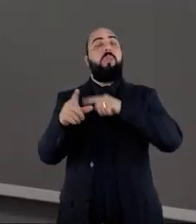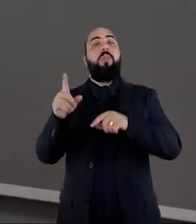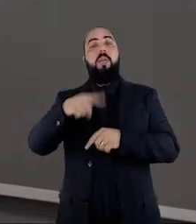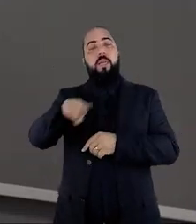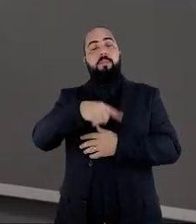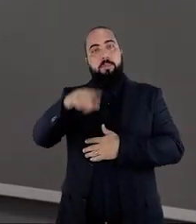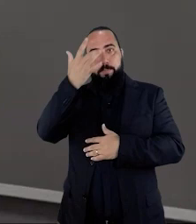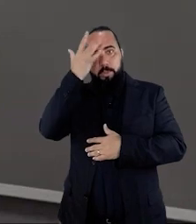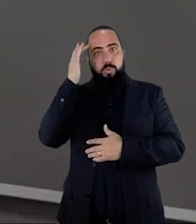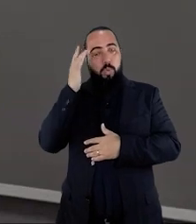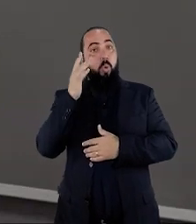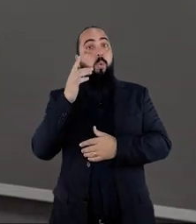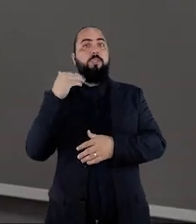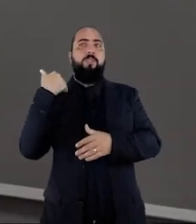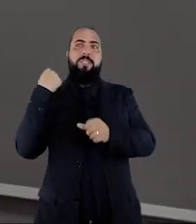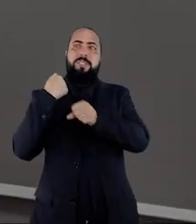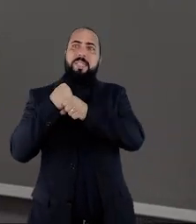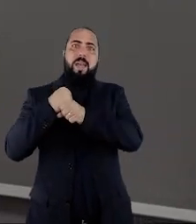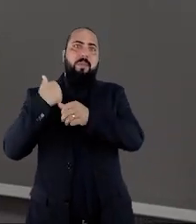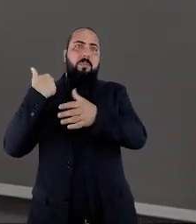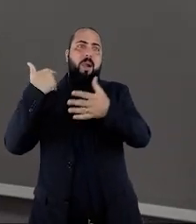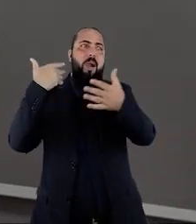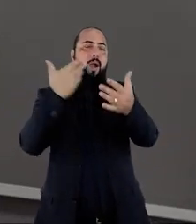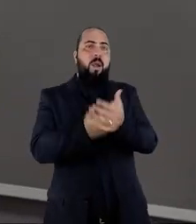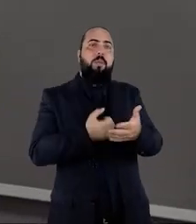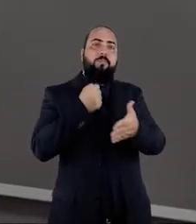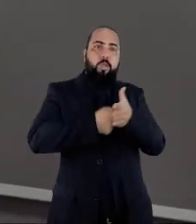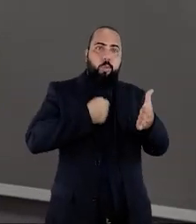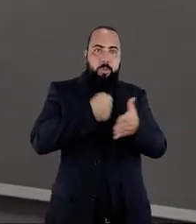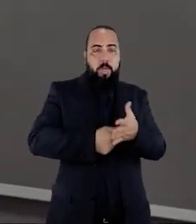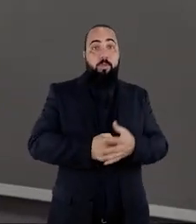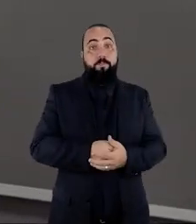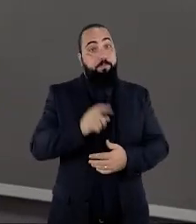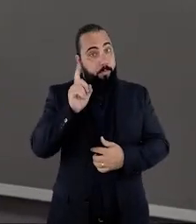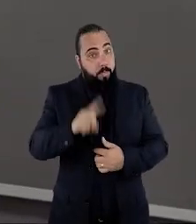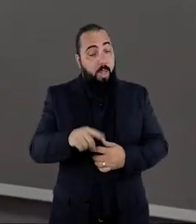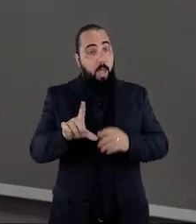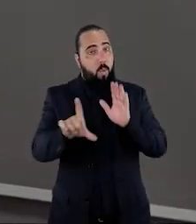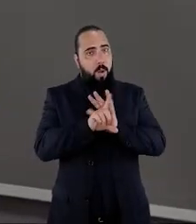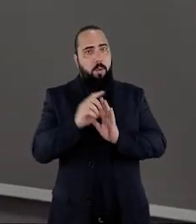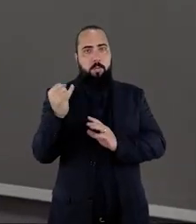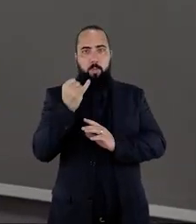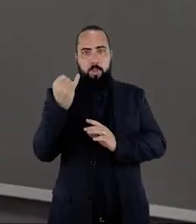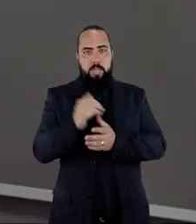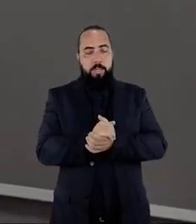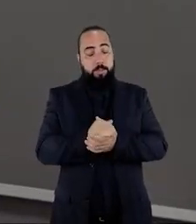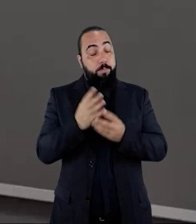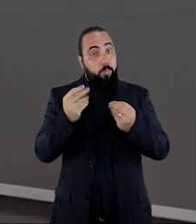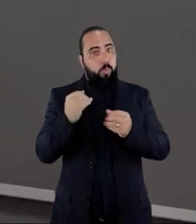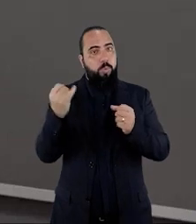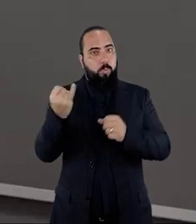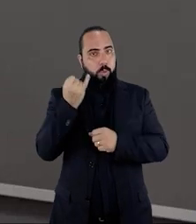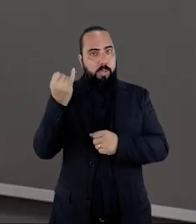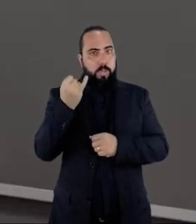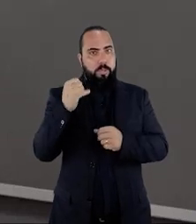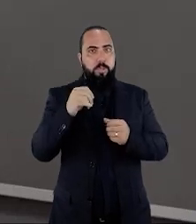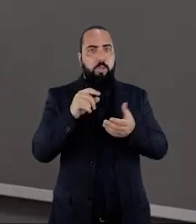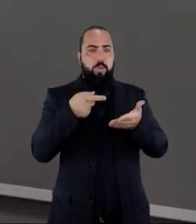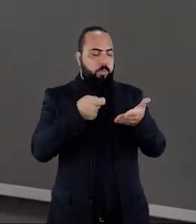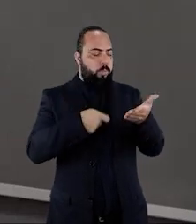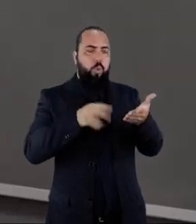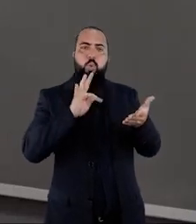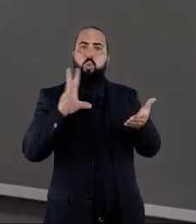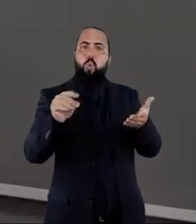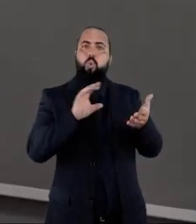à conquista que essas pessoas, por longo tempo, vinham lutando. É uma lei importante, muito